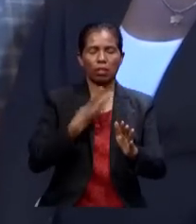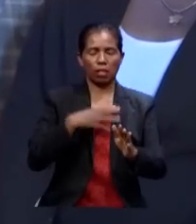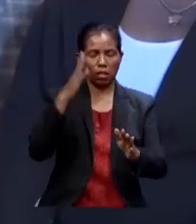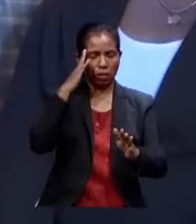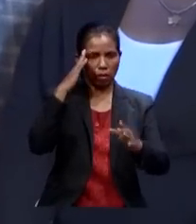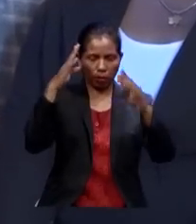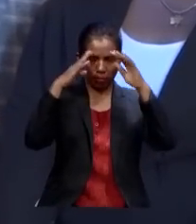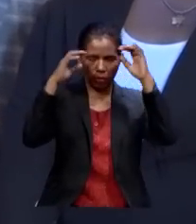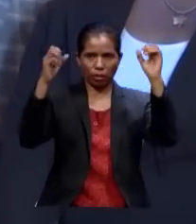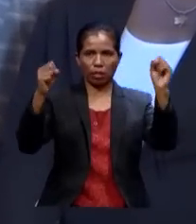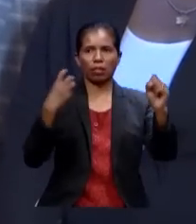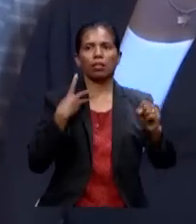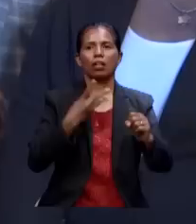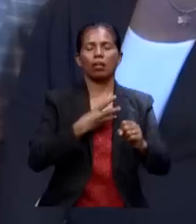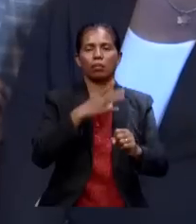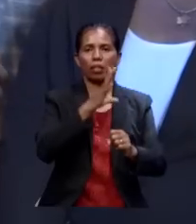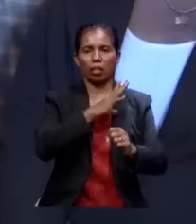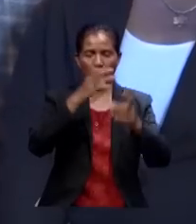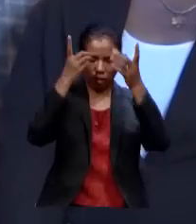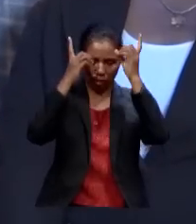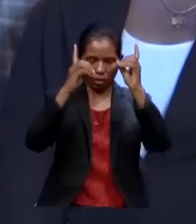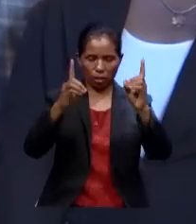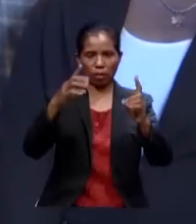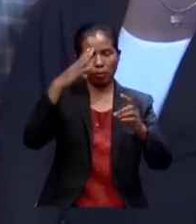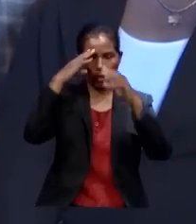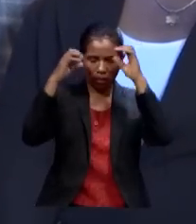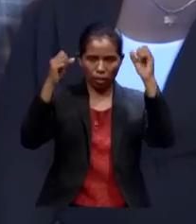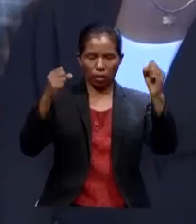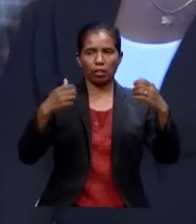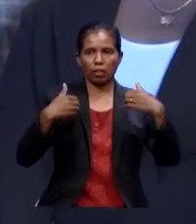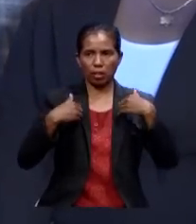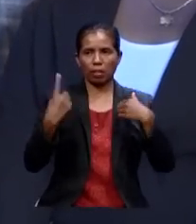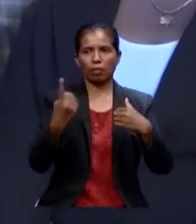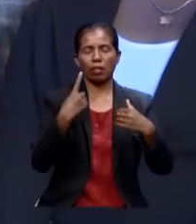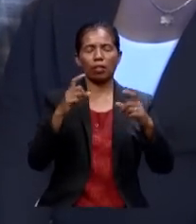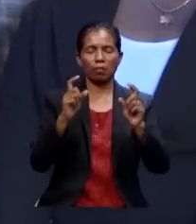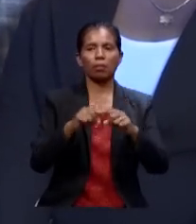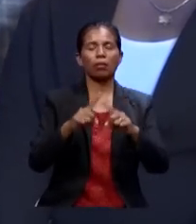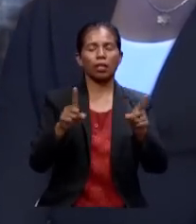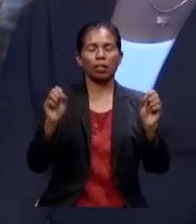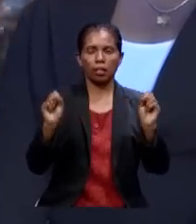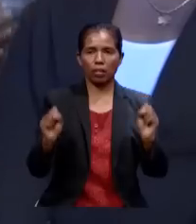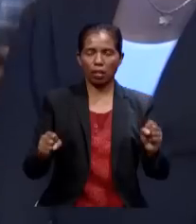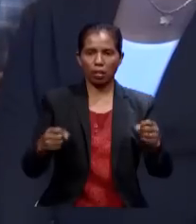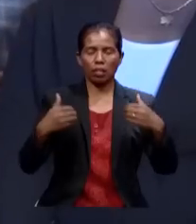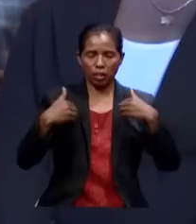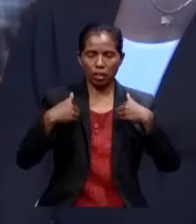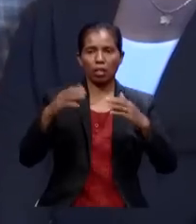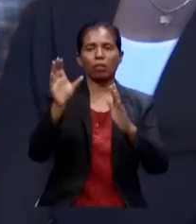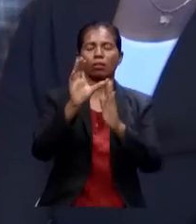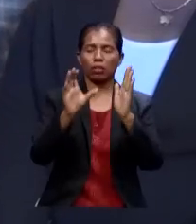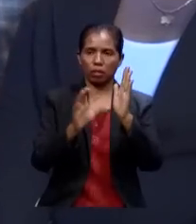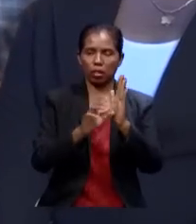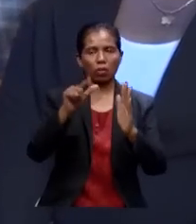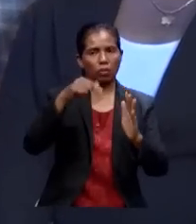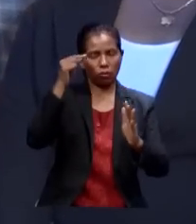ami em decisão do senhor presidente nem anafatin, mas vai ter que ser carmetin maka constituição. Kata ka governo